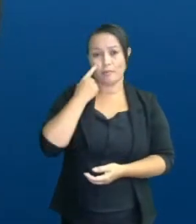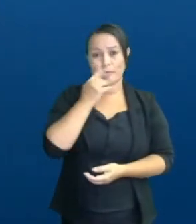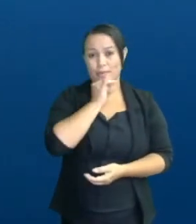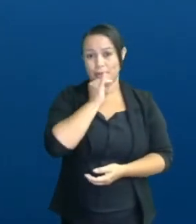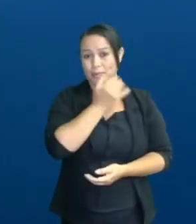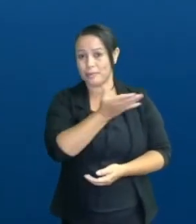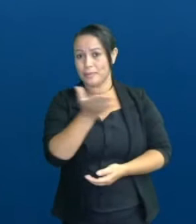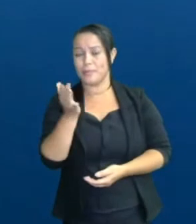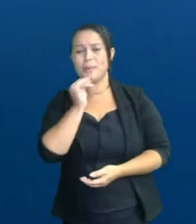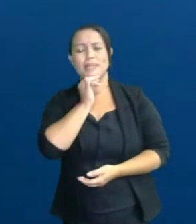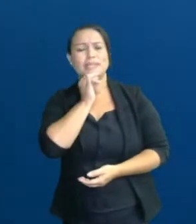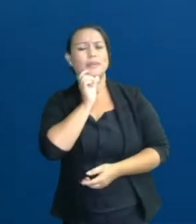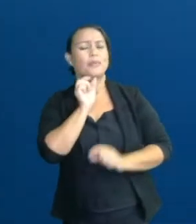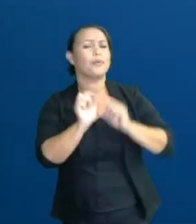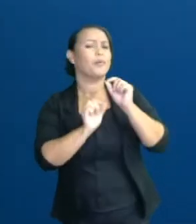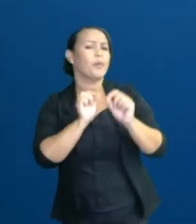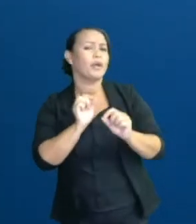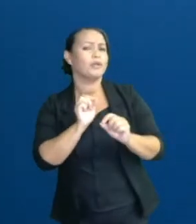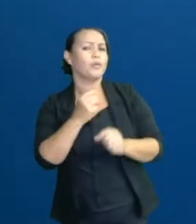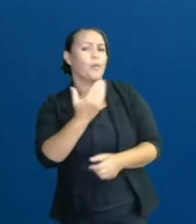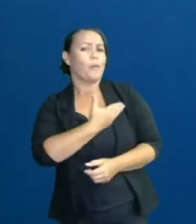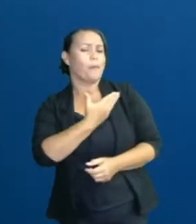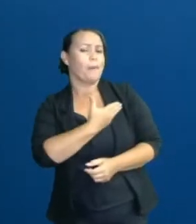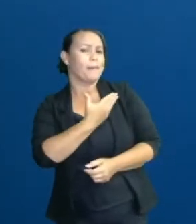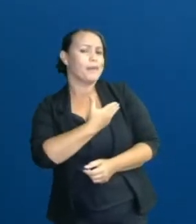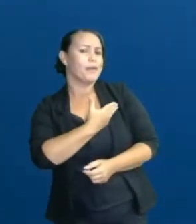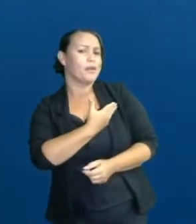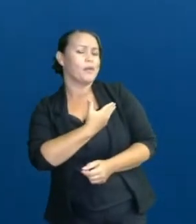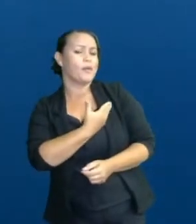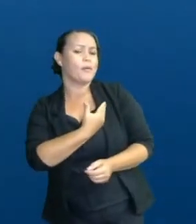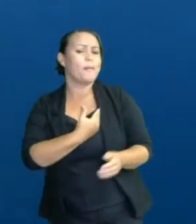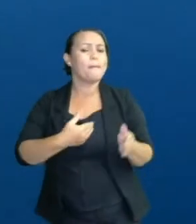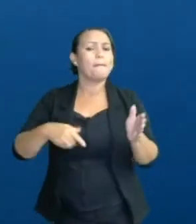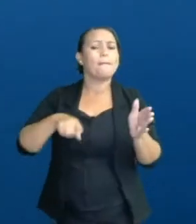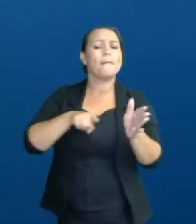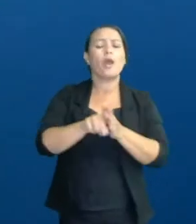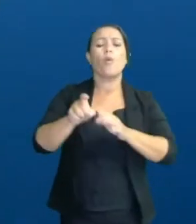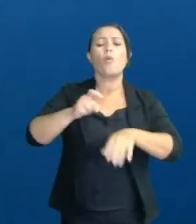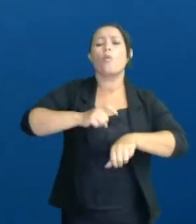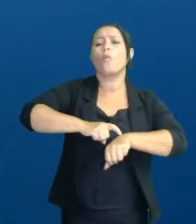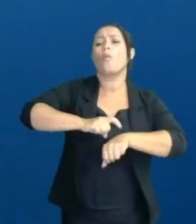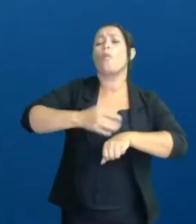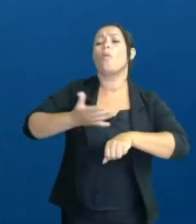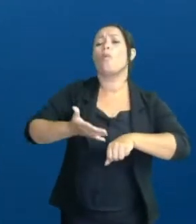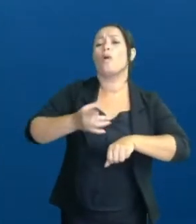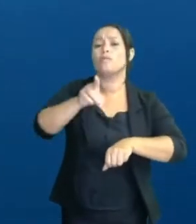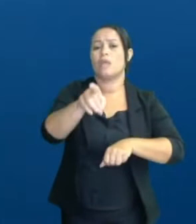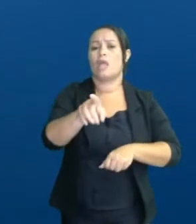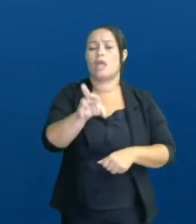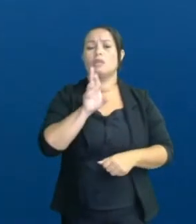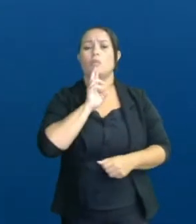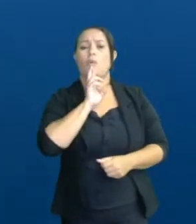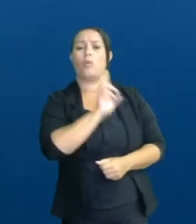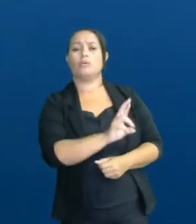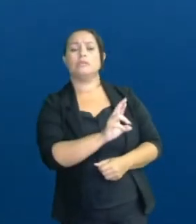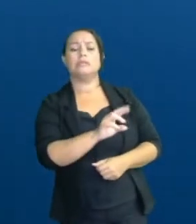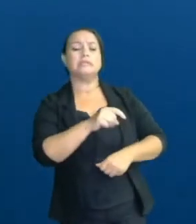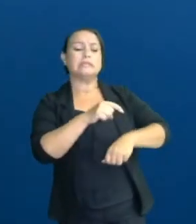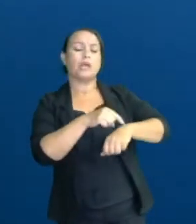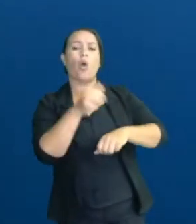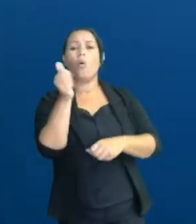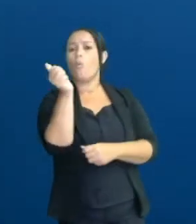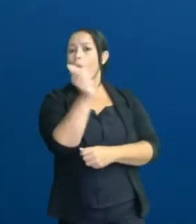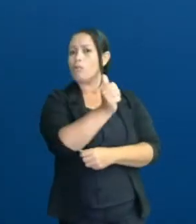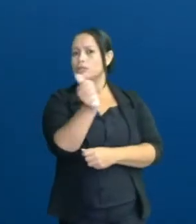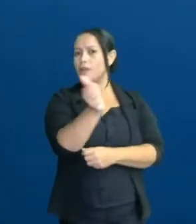exemplo? Por exemplo, quando um coleguinha chega para você e pergunta que horas são, e aí você responde, são